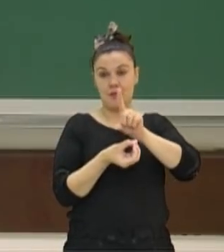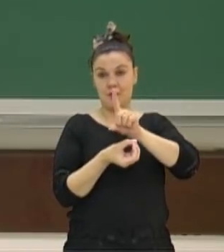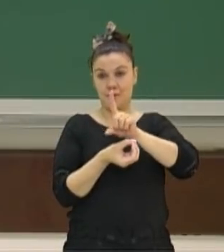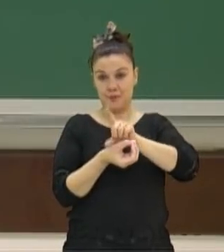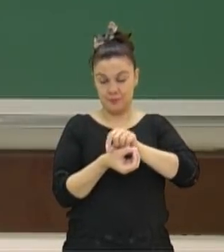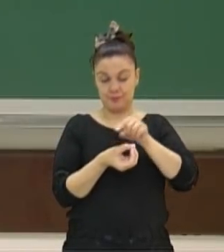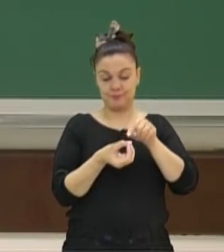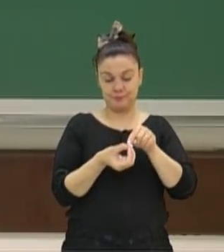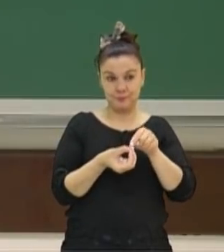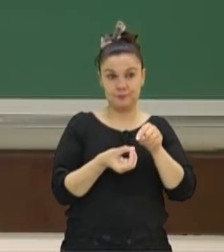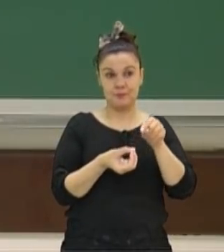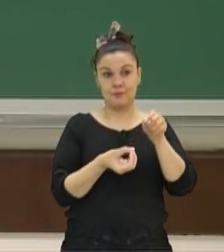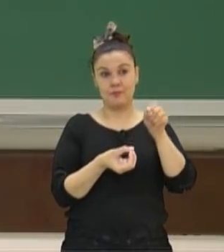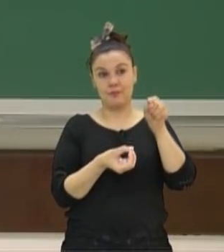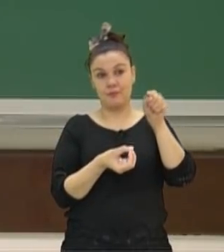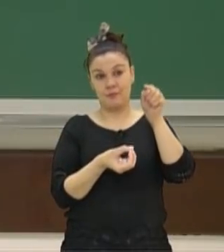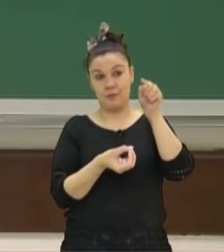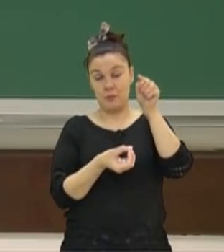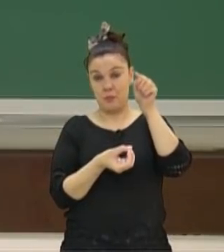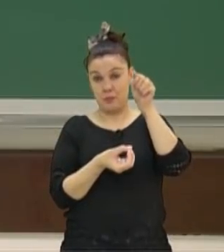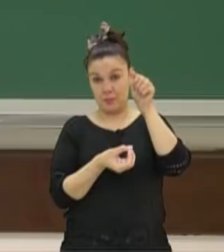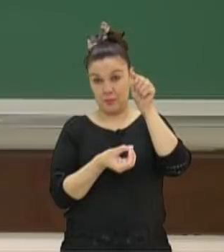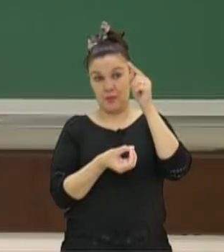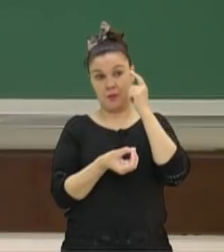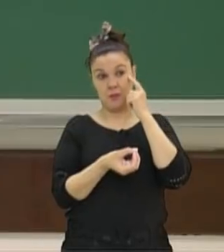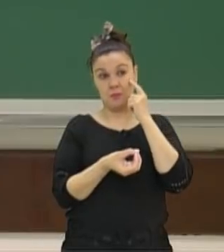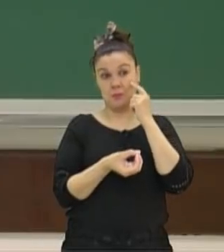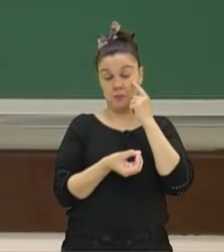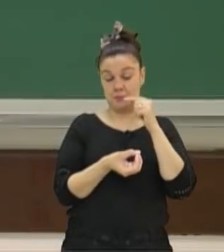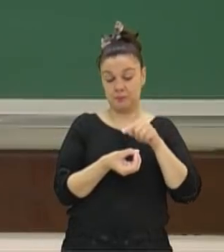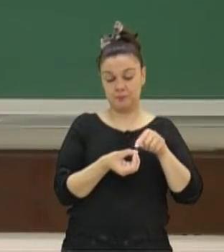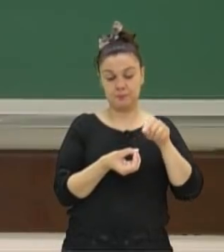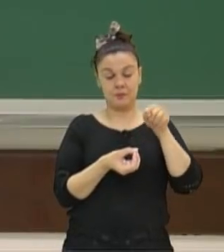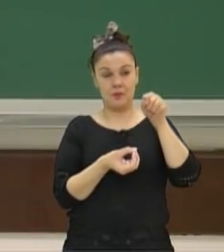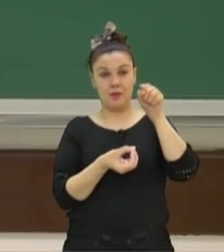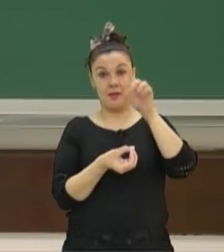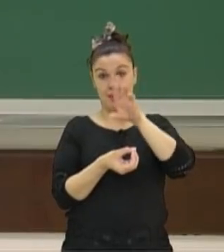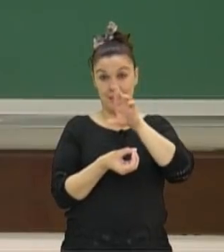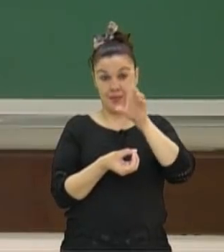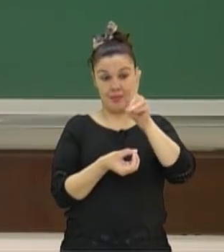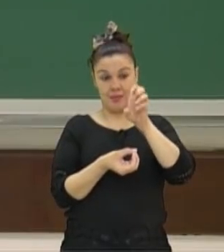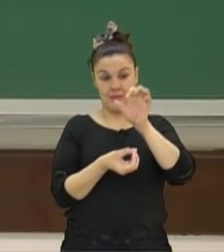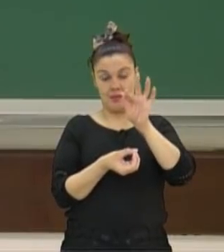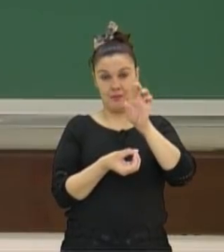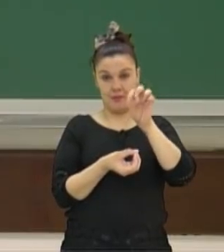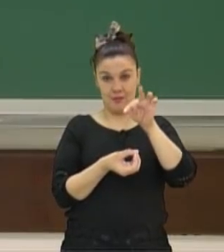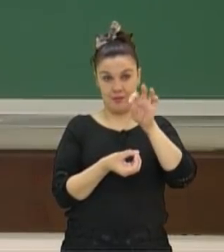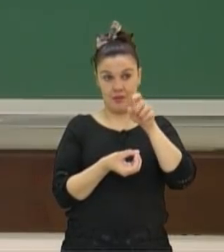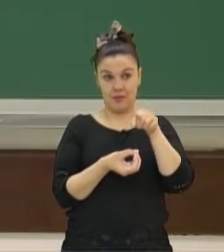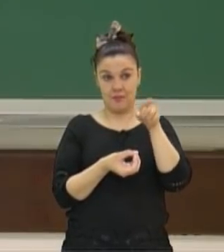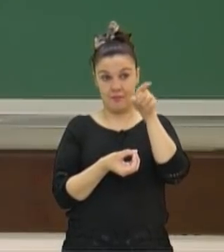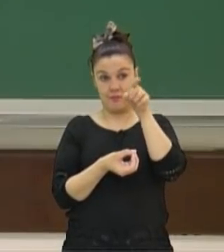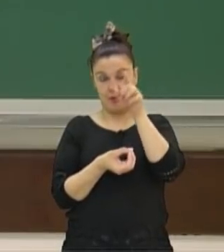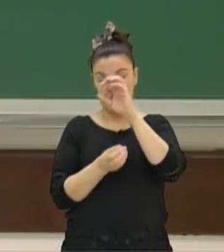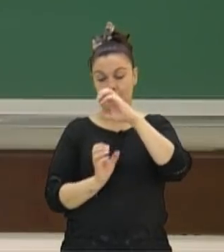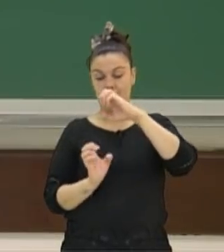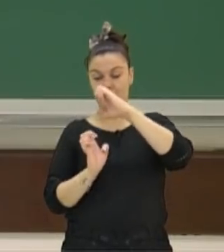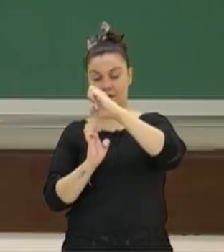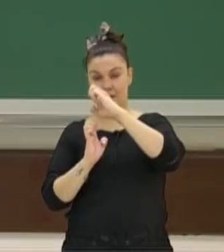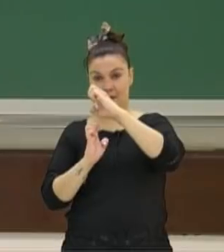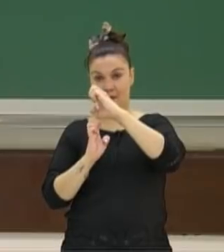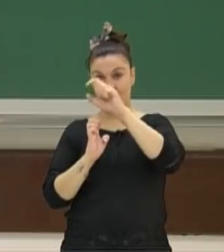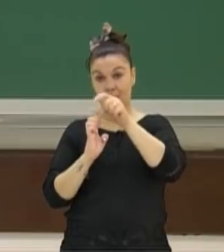nos epidídimos, depois eles sobem aqui, ó, pelos ductos deferentes, passam então pelas